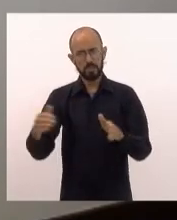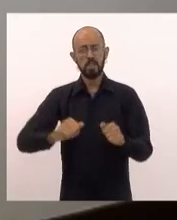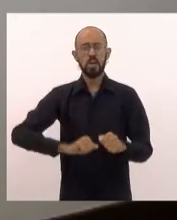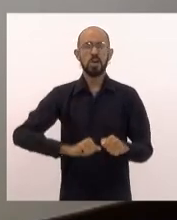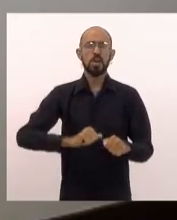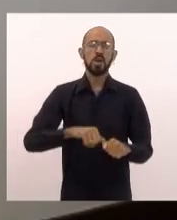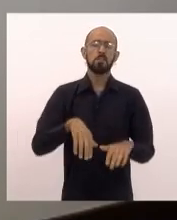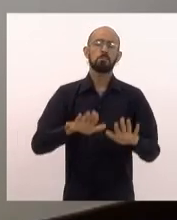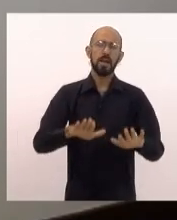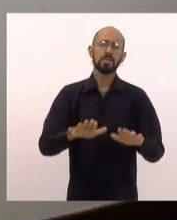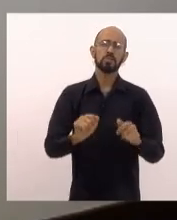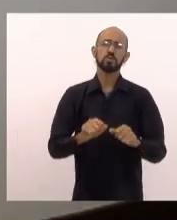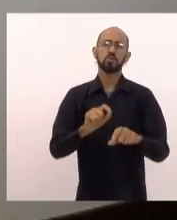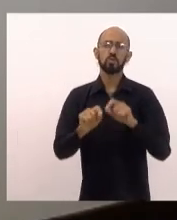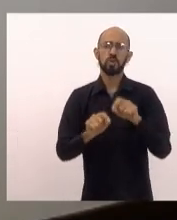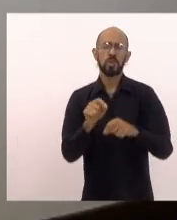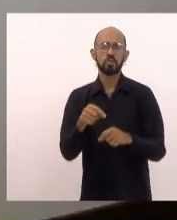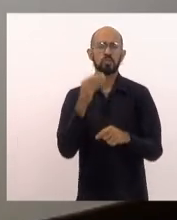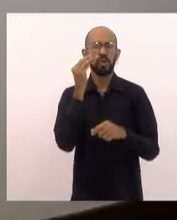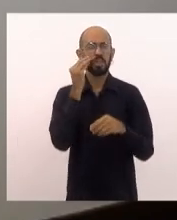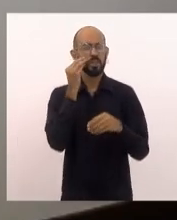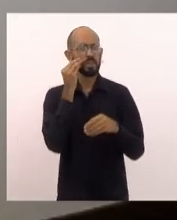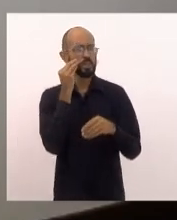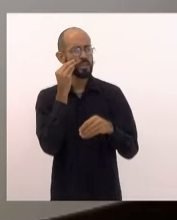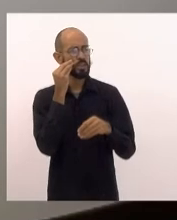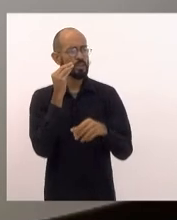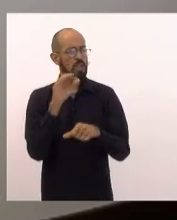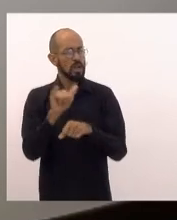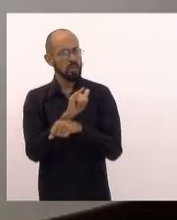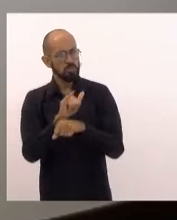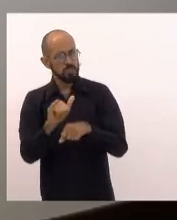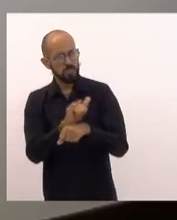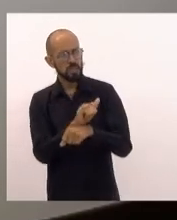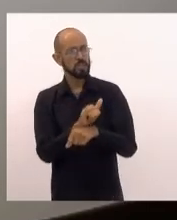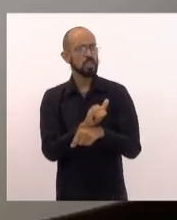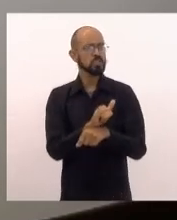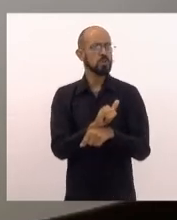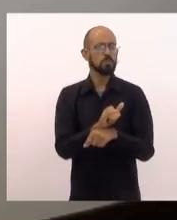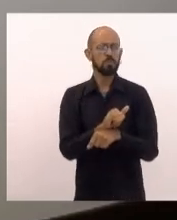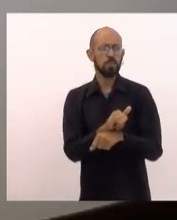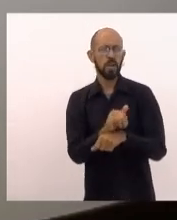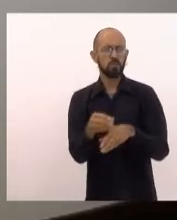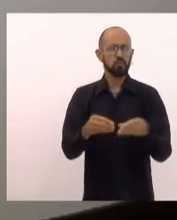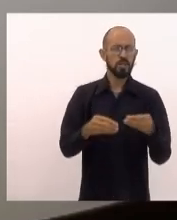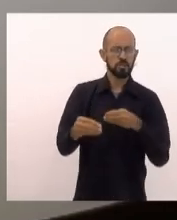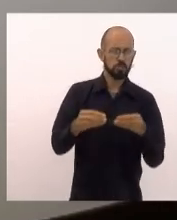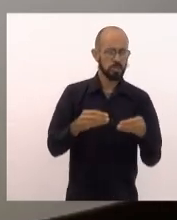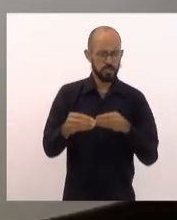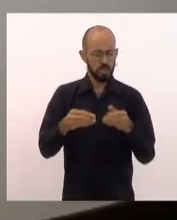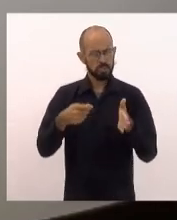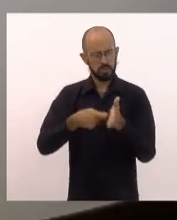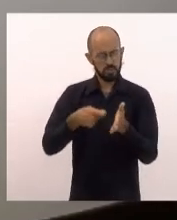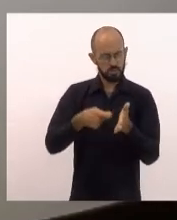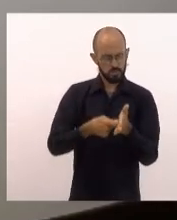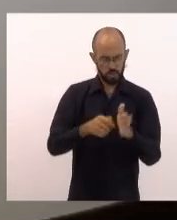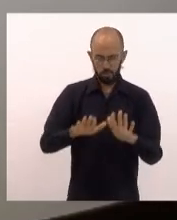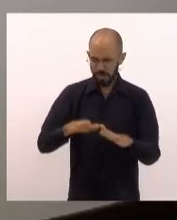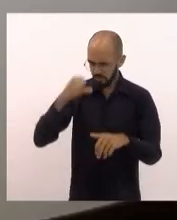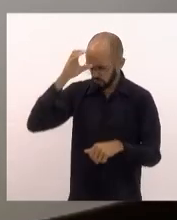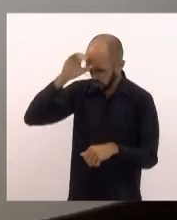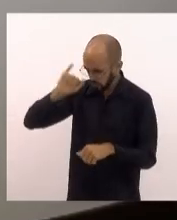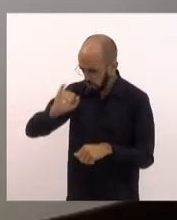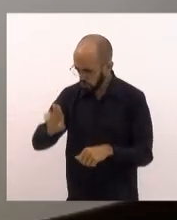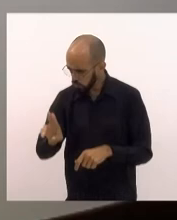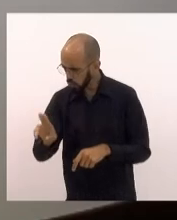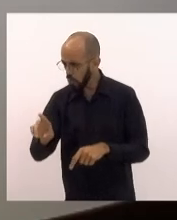Conselho de Supervisão do Regime para tentar flexibilizar algumas dessas exigências. Isso nos remete, deputada Tiaju, por um lado, ao debate